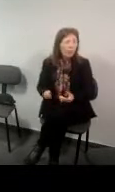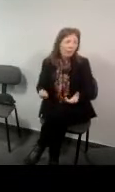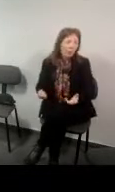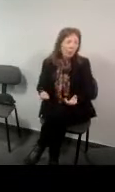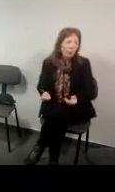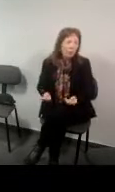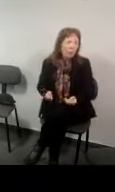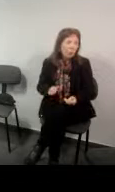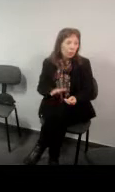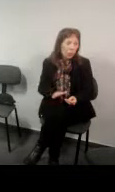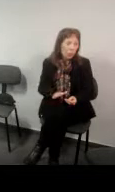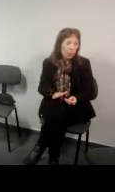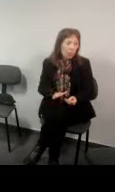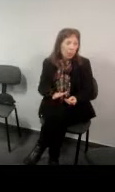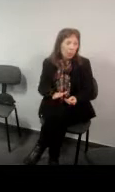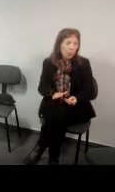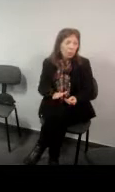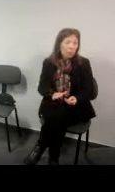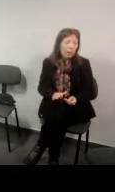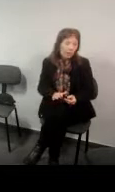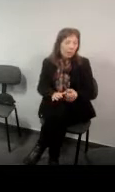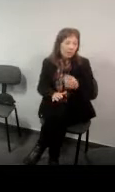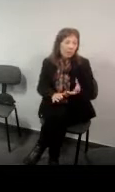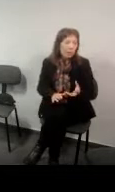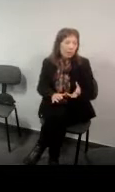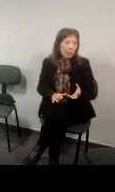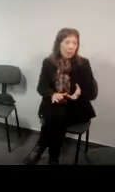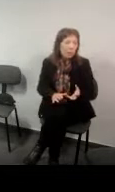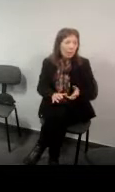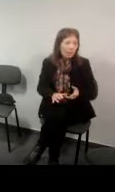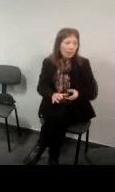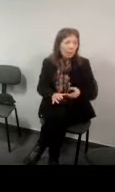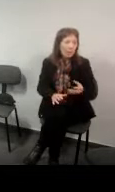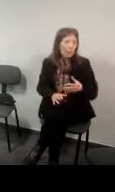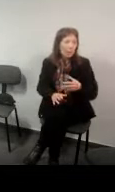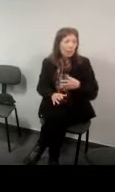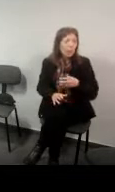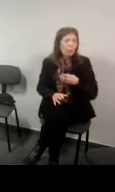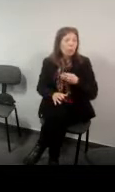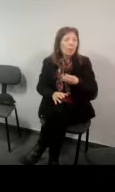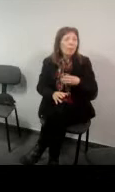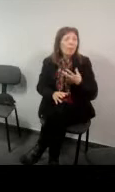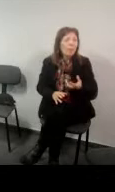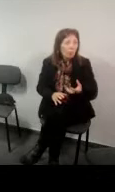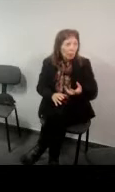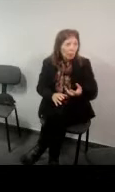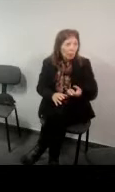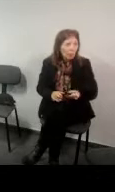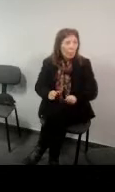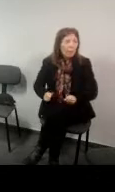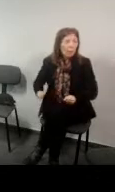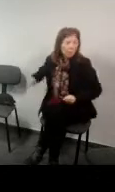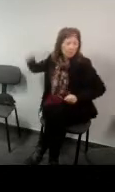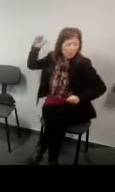ali. Então, se você só fica com a mão ali, não tem é mais difícil você externar essa tua